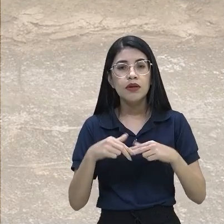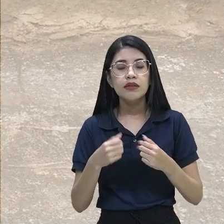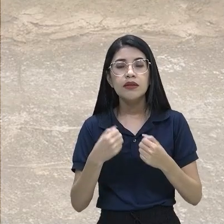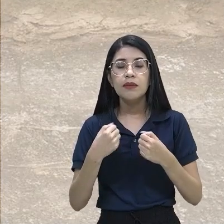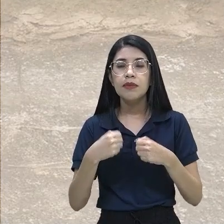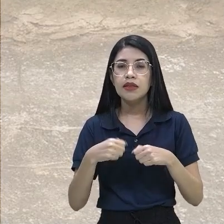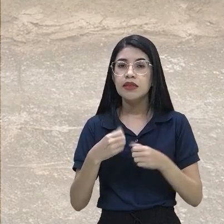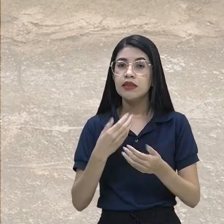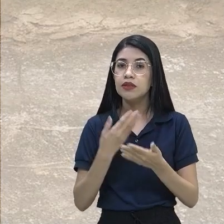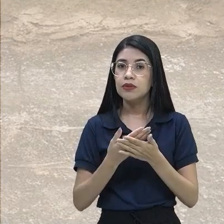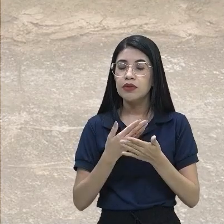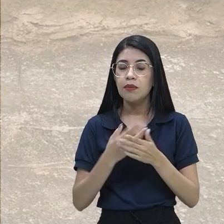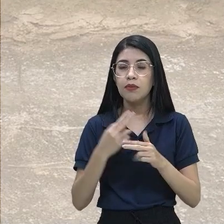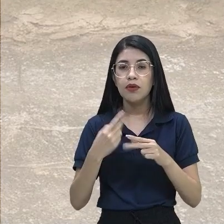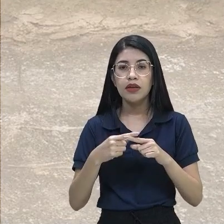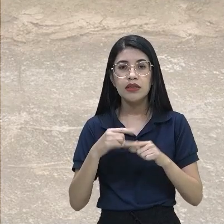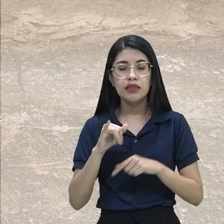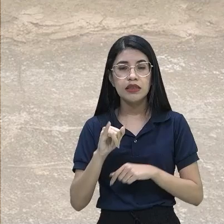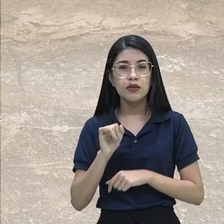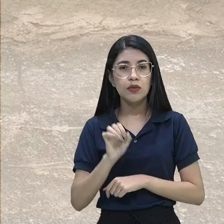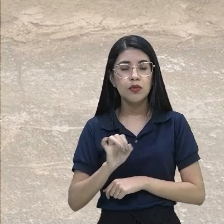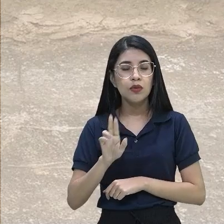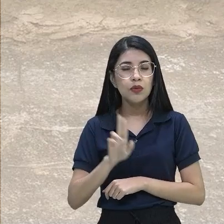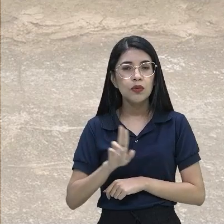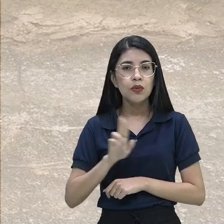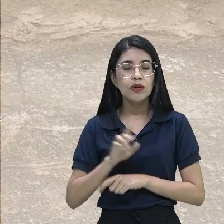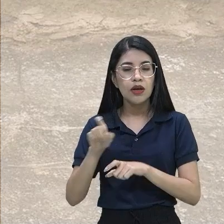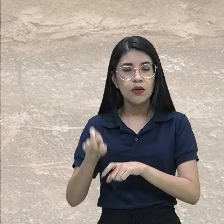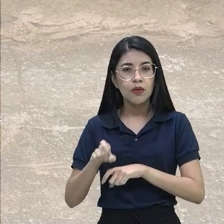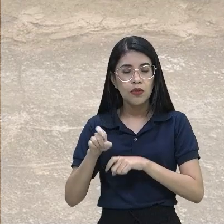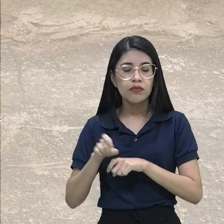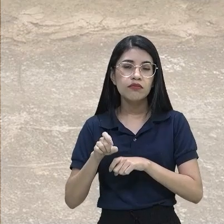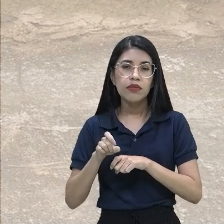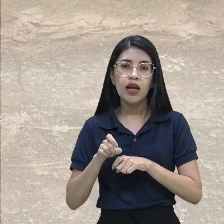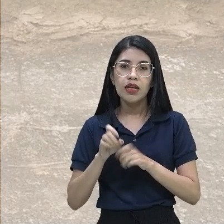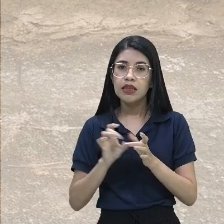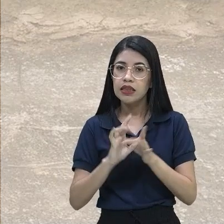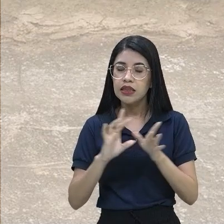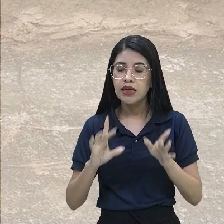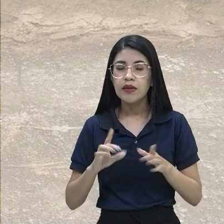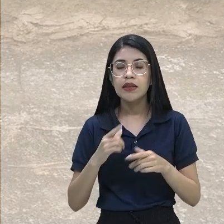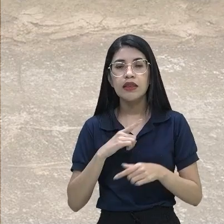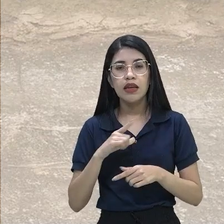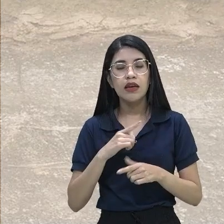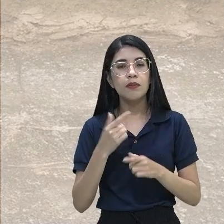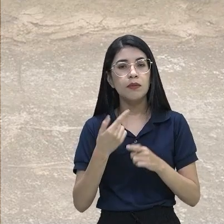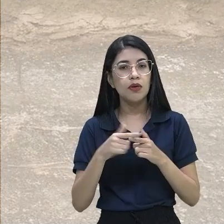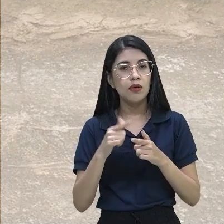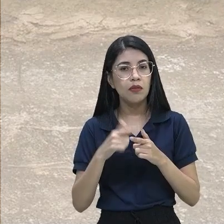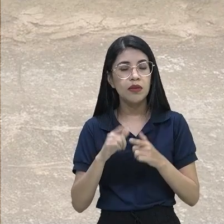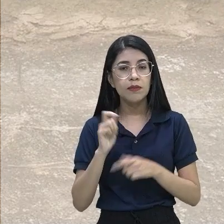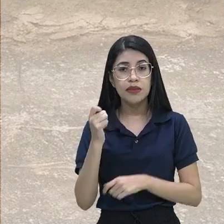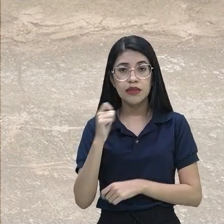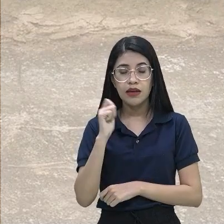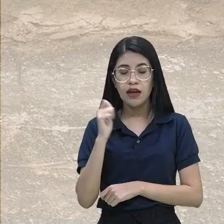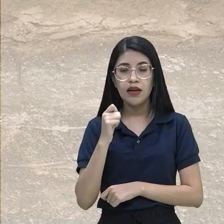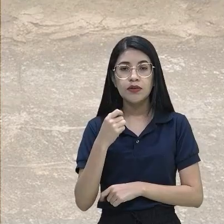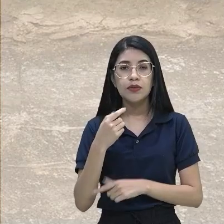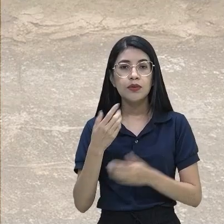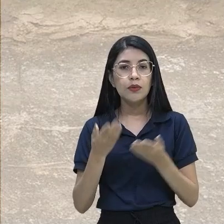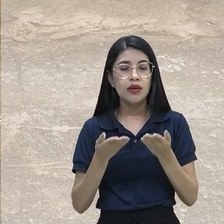uso descontrolado do solo pode acarretar o quê? Graves problemas ao equilíbrio